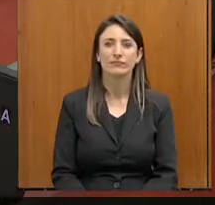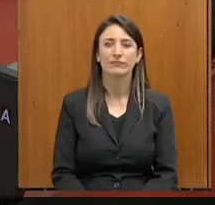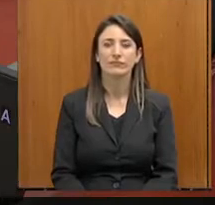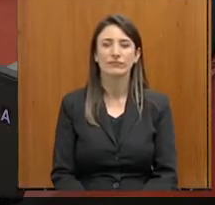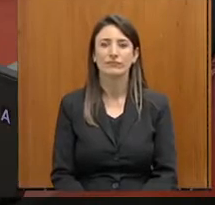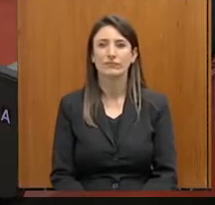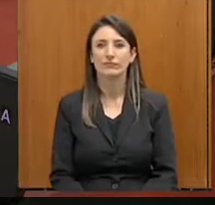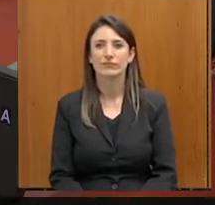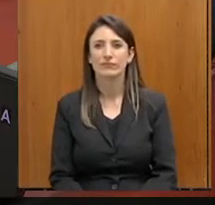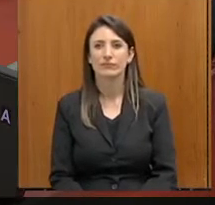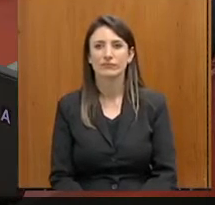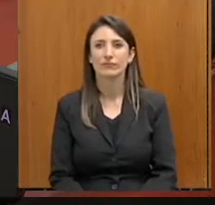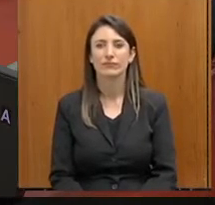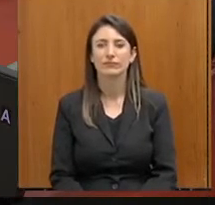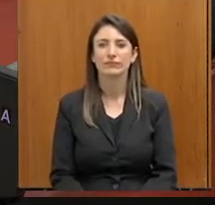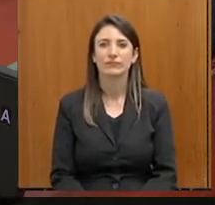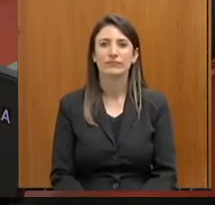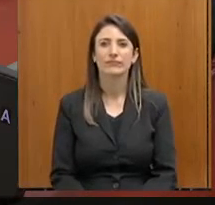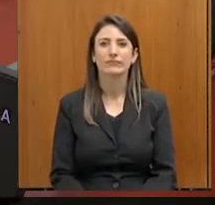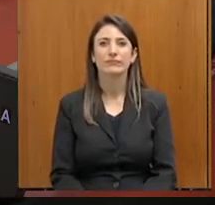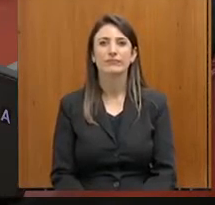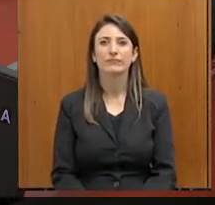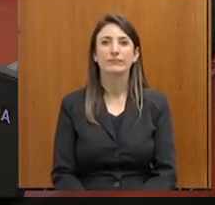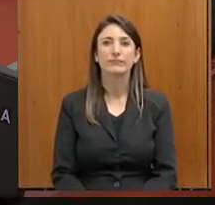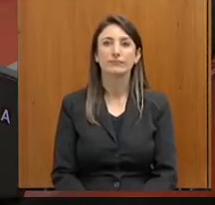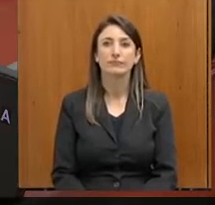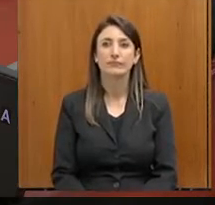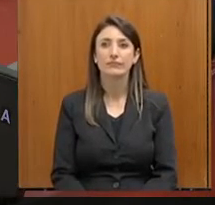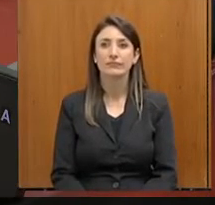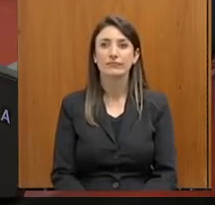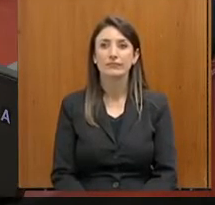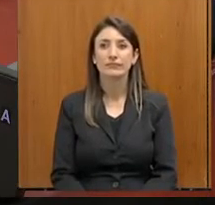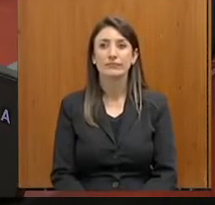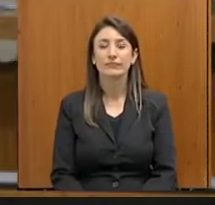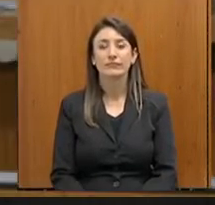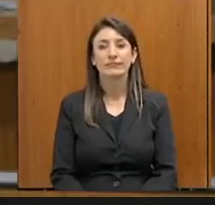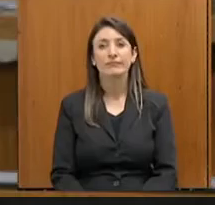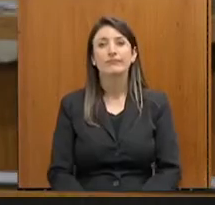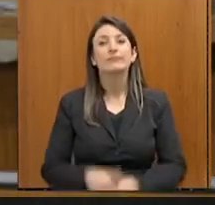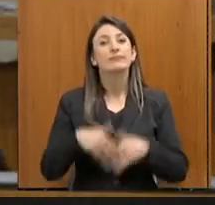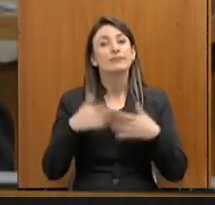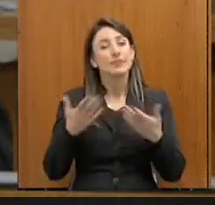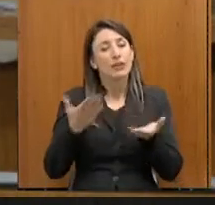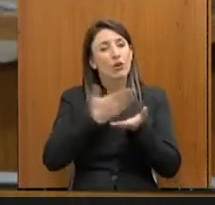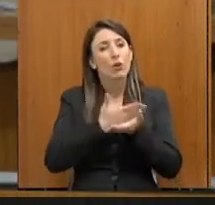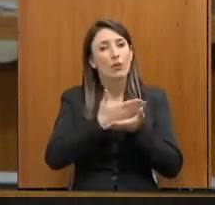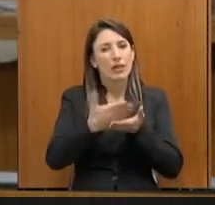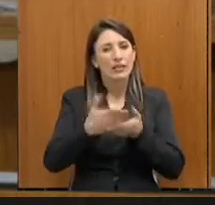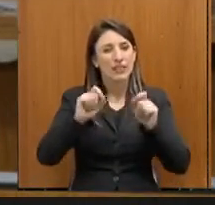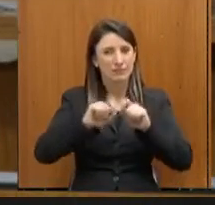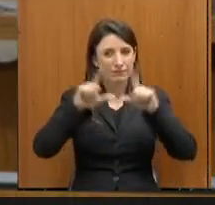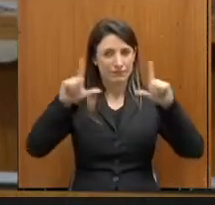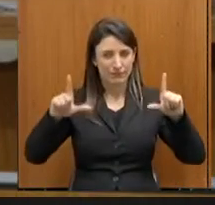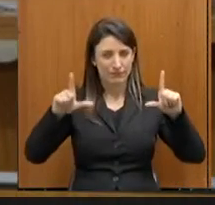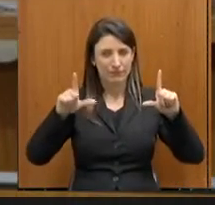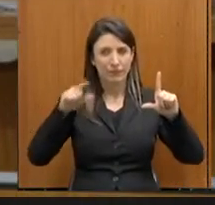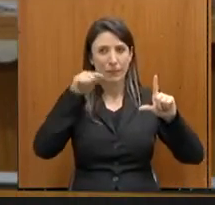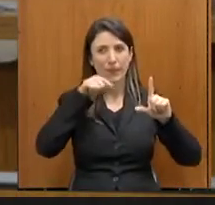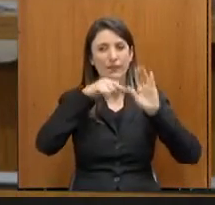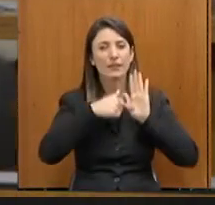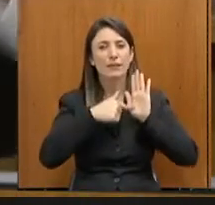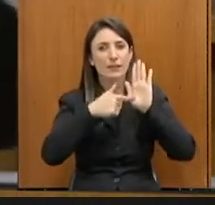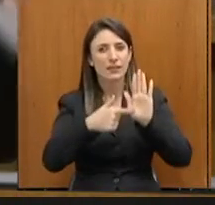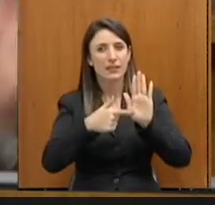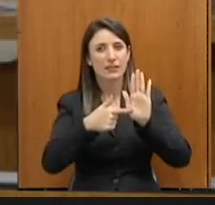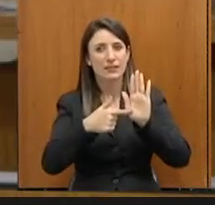Oi amiga desculpa então Tá Começando aqui essa apresentação tem uma apresentação que